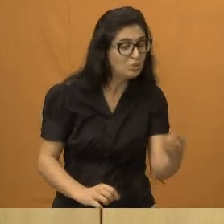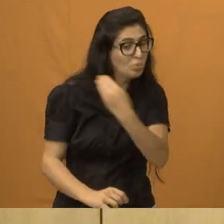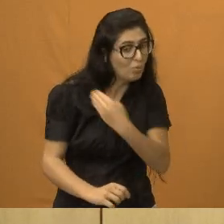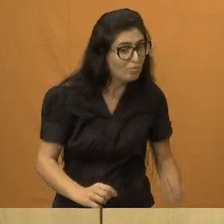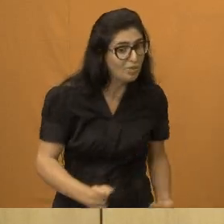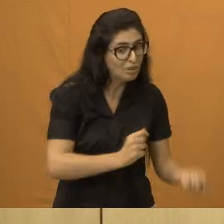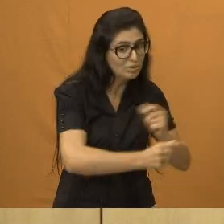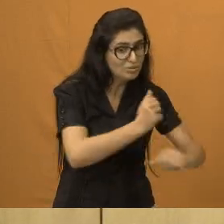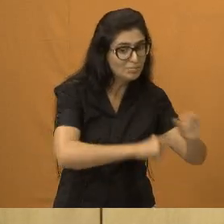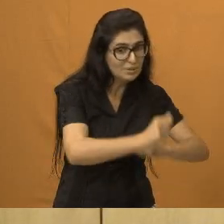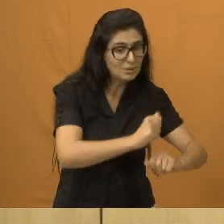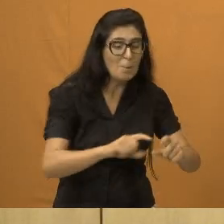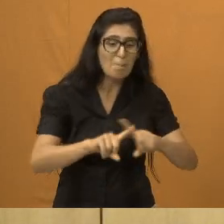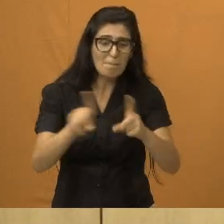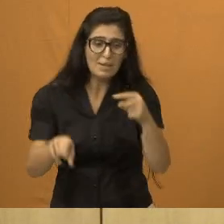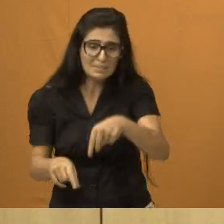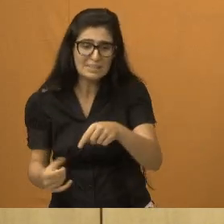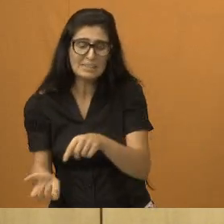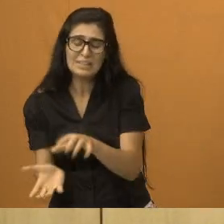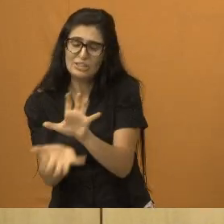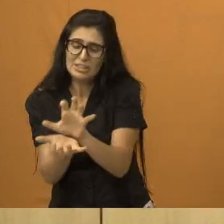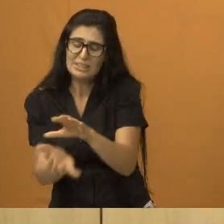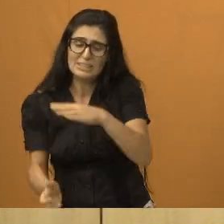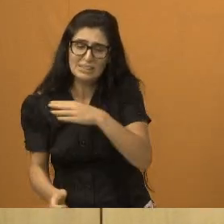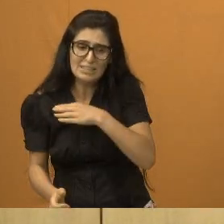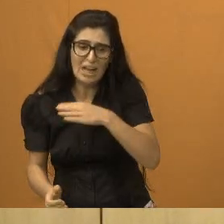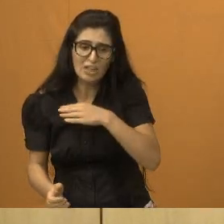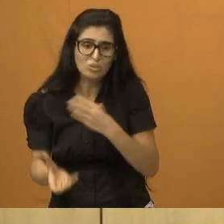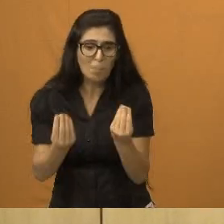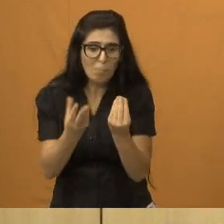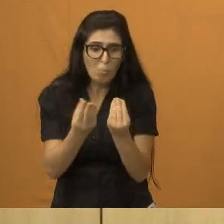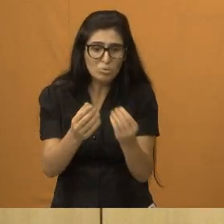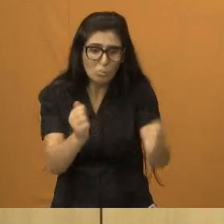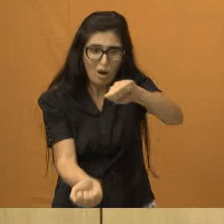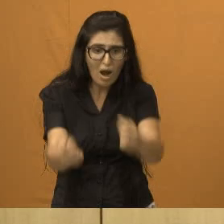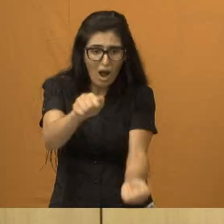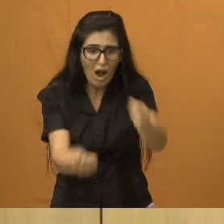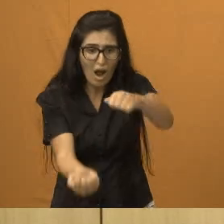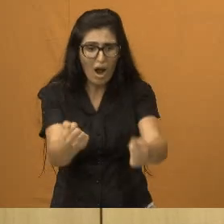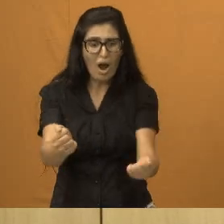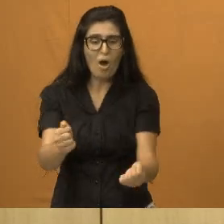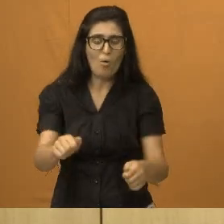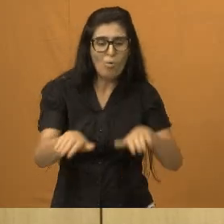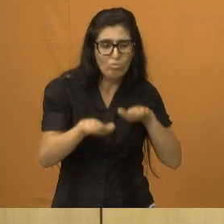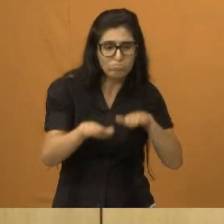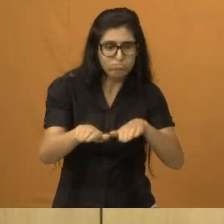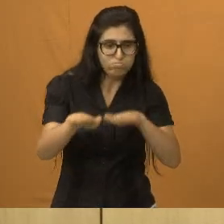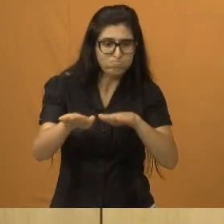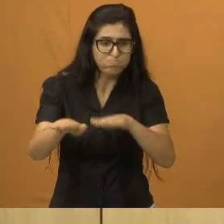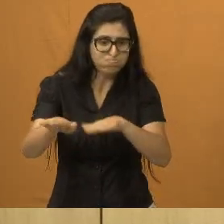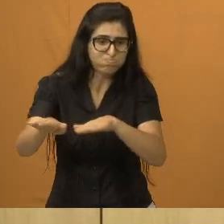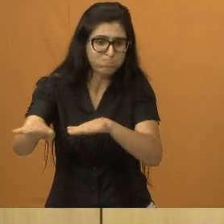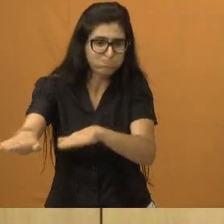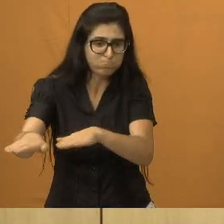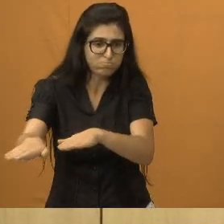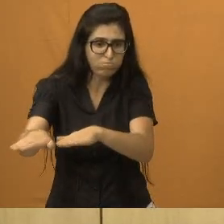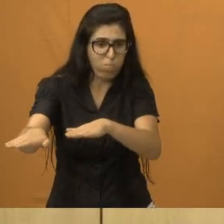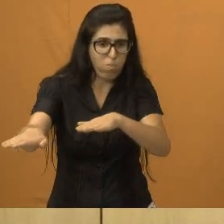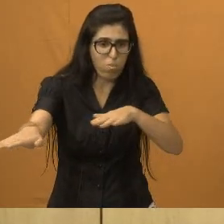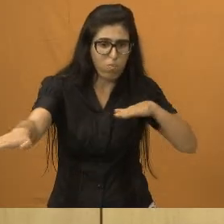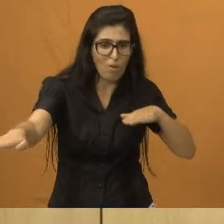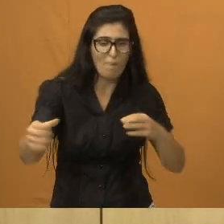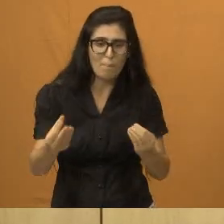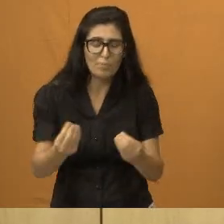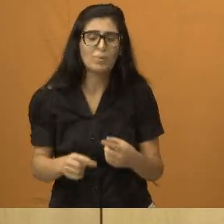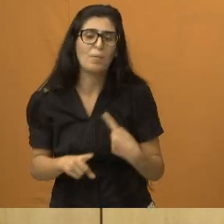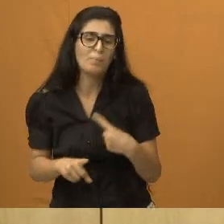o número de veículos no município. Então, a gente quer saber, onde que está errando a conta? Ou o pessoal está buscando, ou